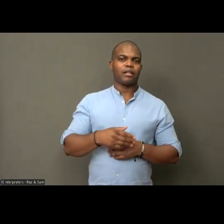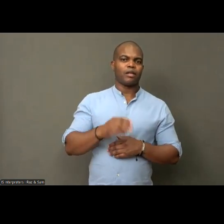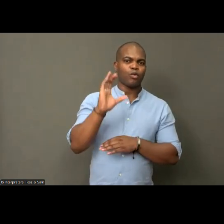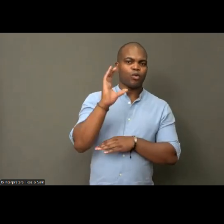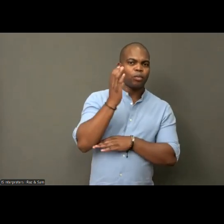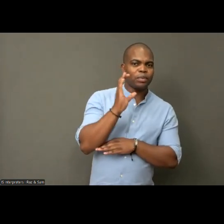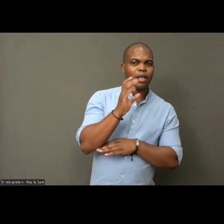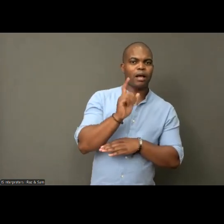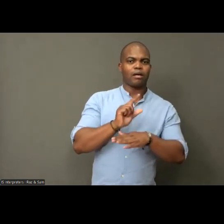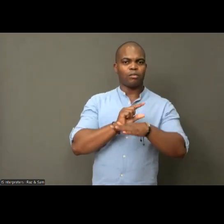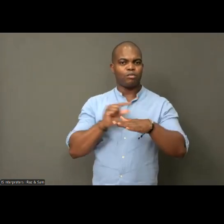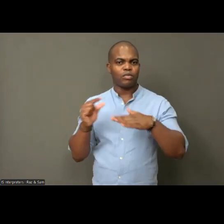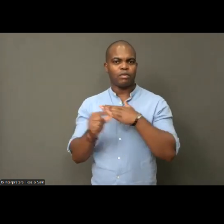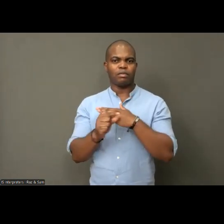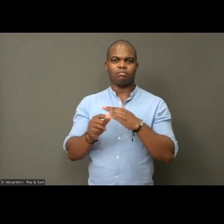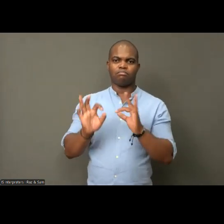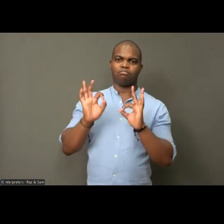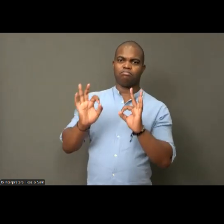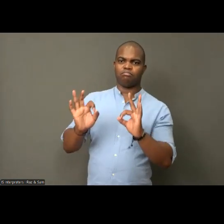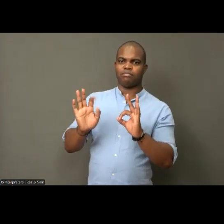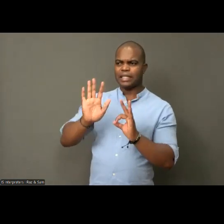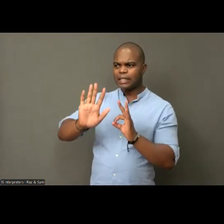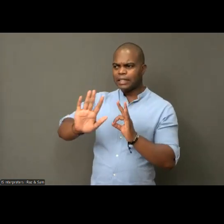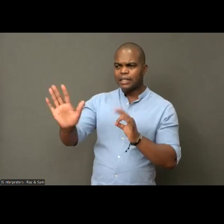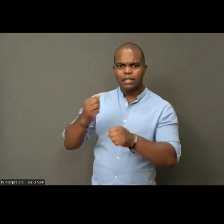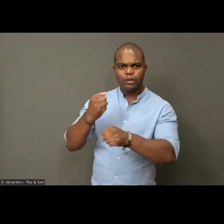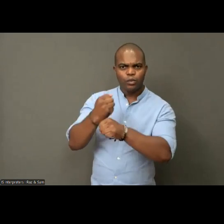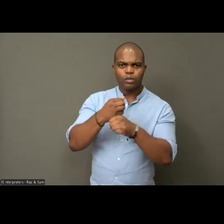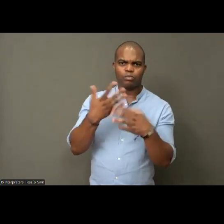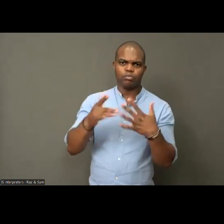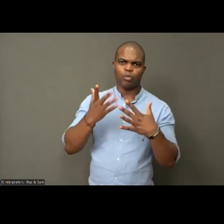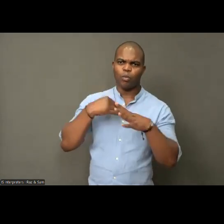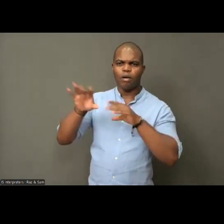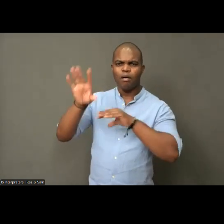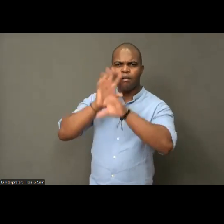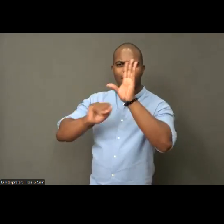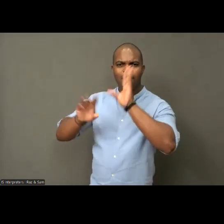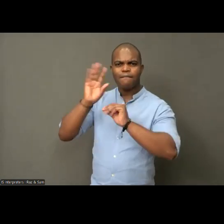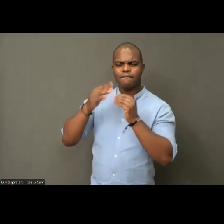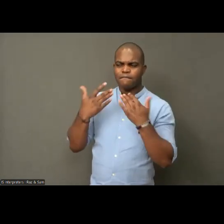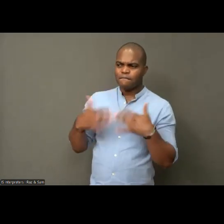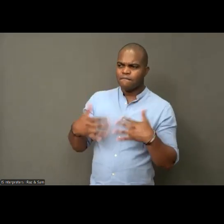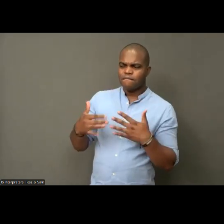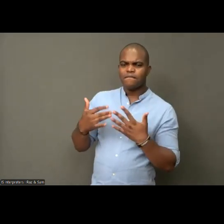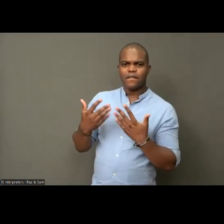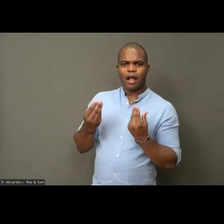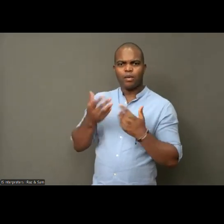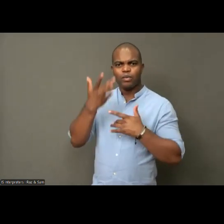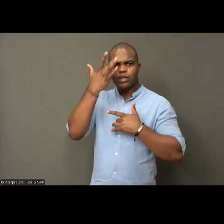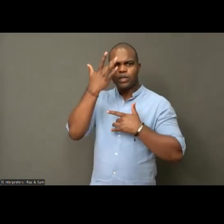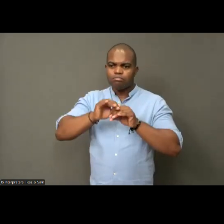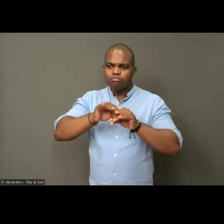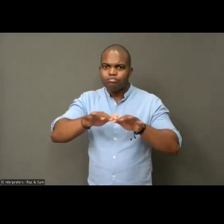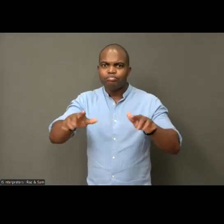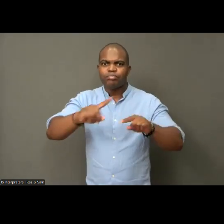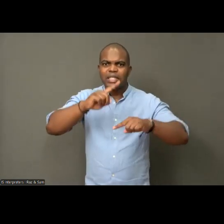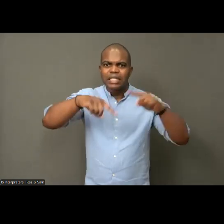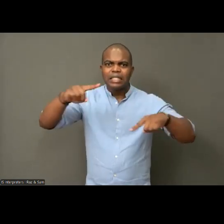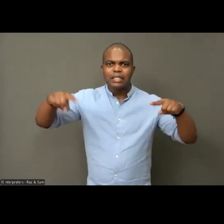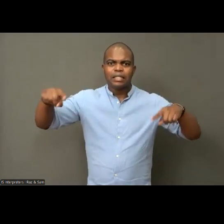e também com os da OPAS sobre a eliminação das doenças transmissíveis, sobre